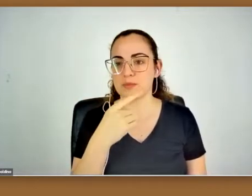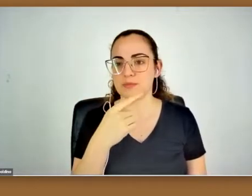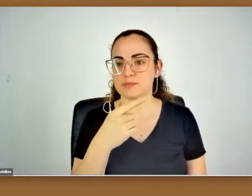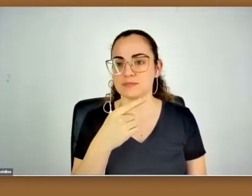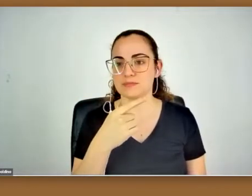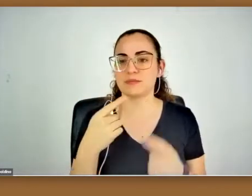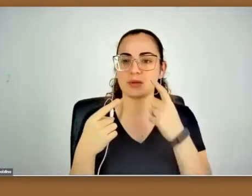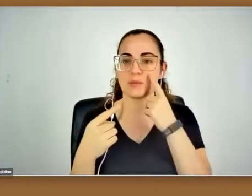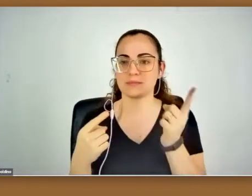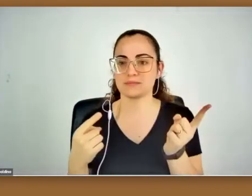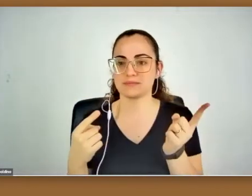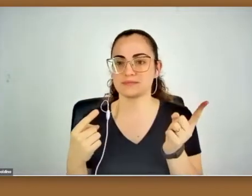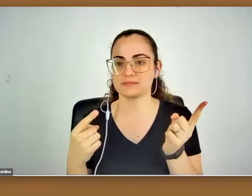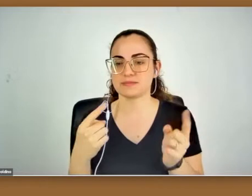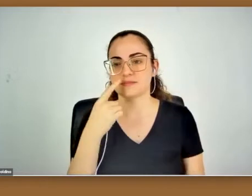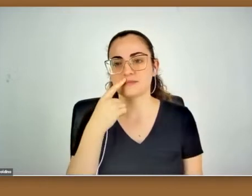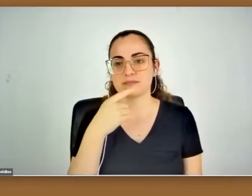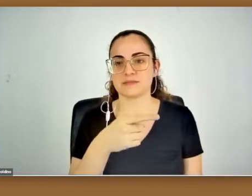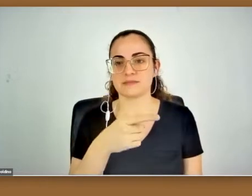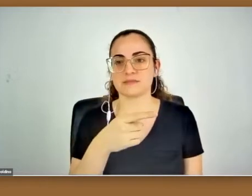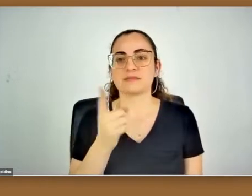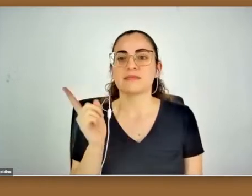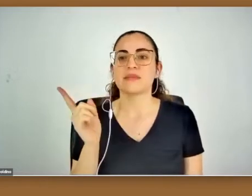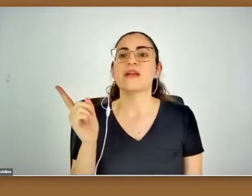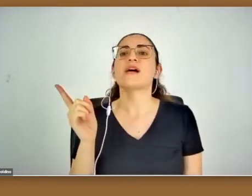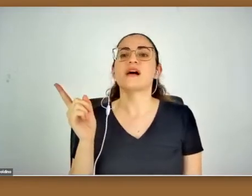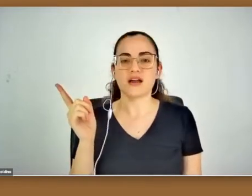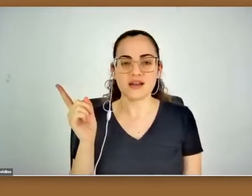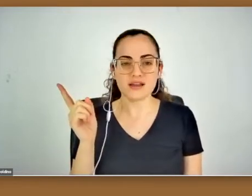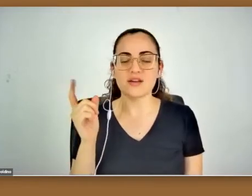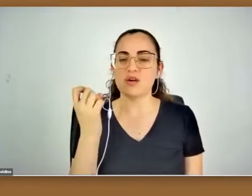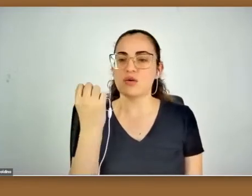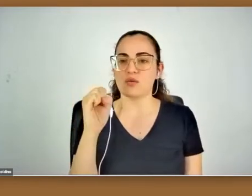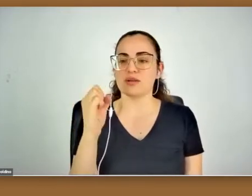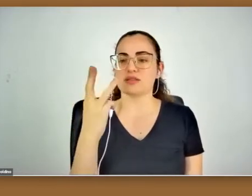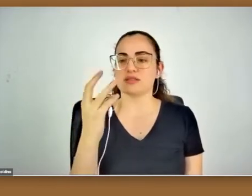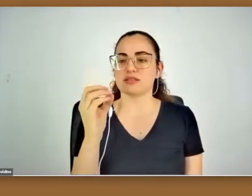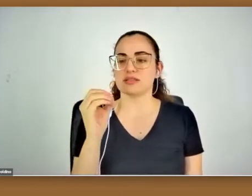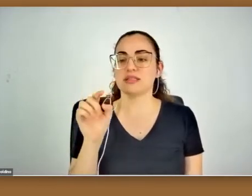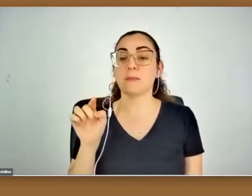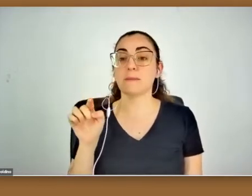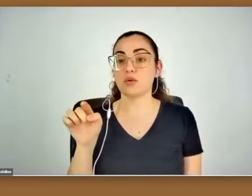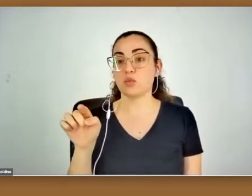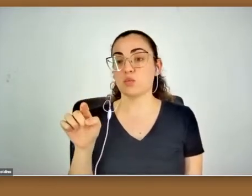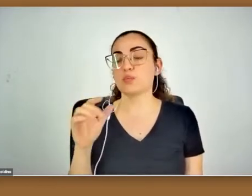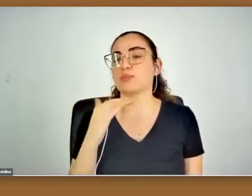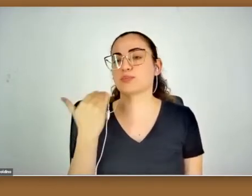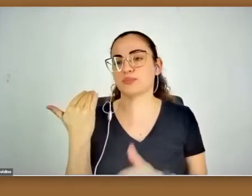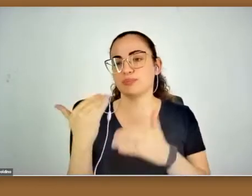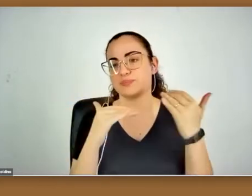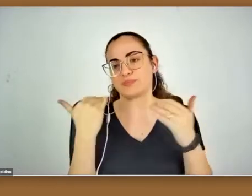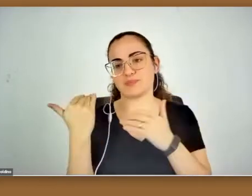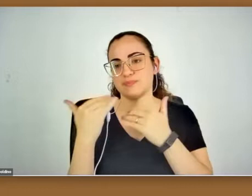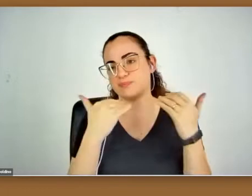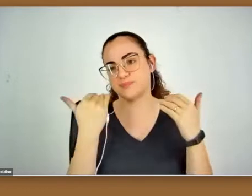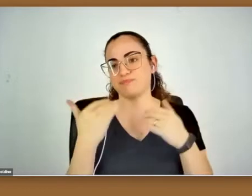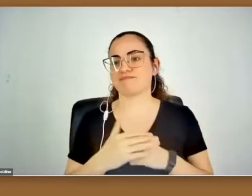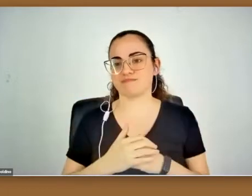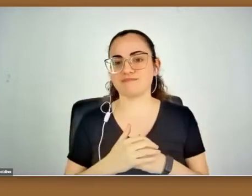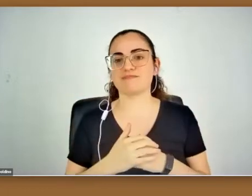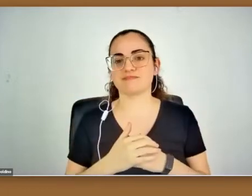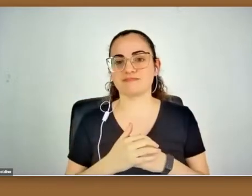que é para humanos ou qualquer outro animal, tá? A gente tem cobra, que é menos, né?